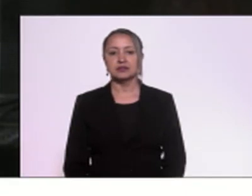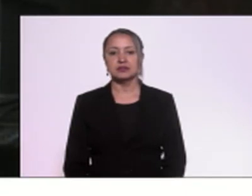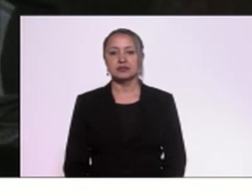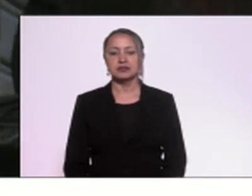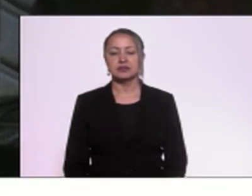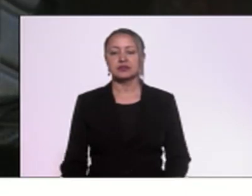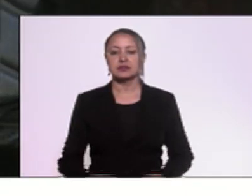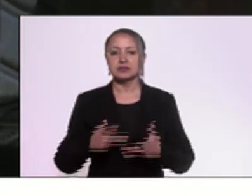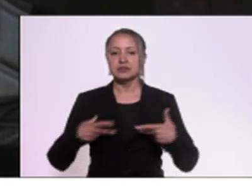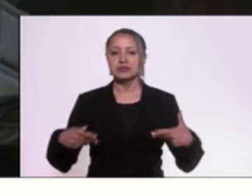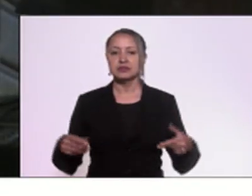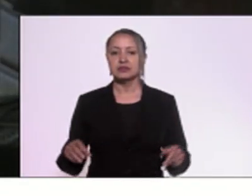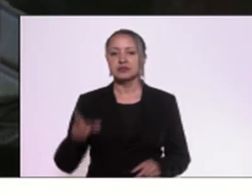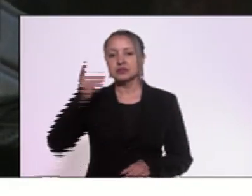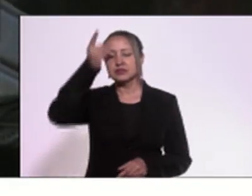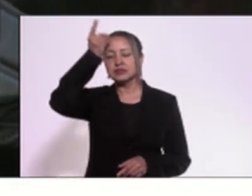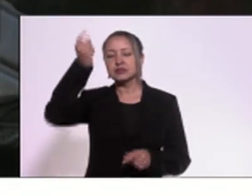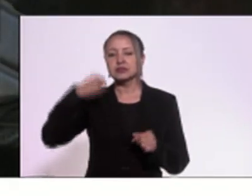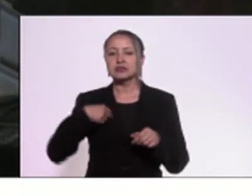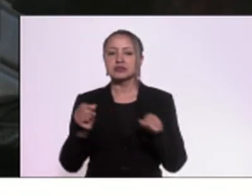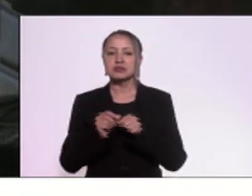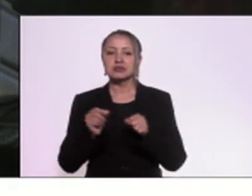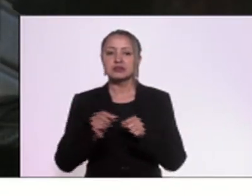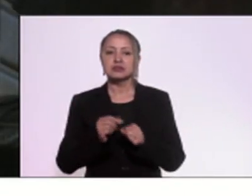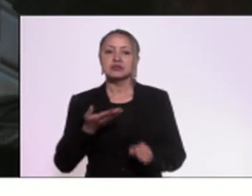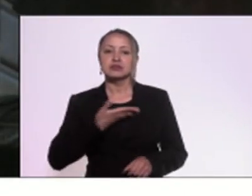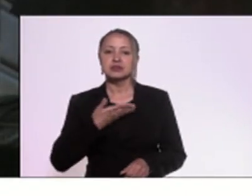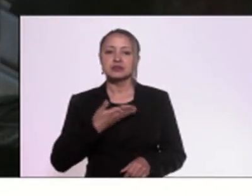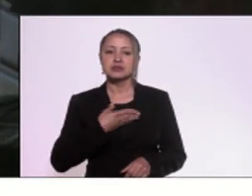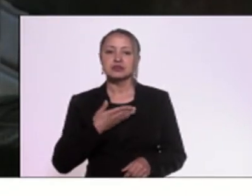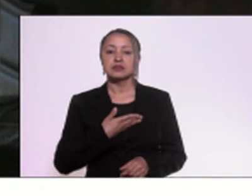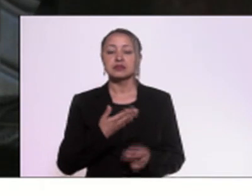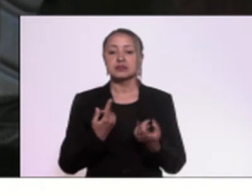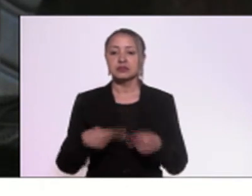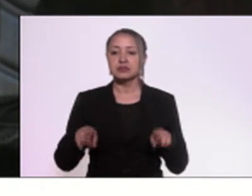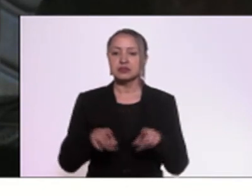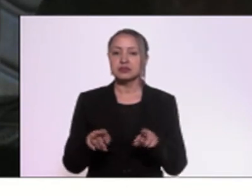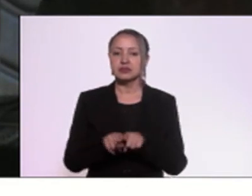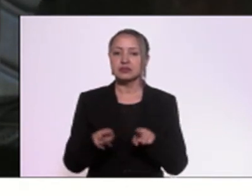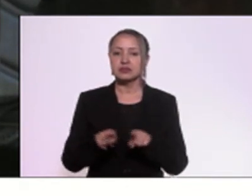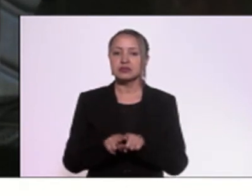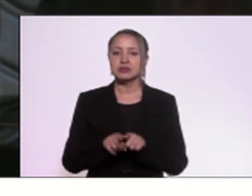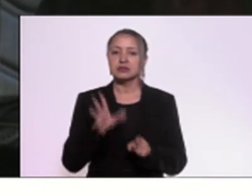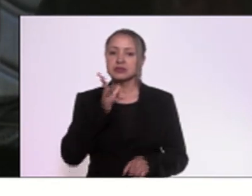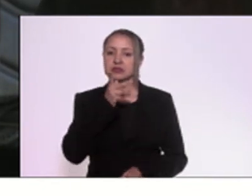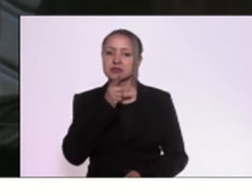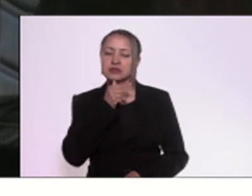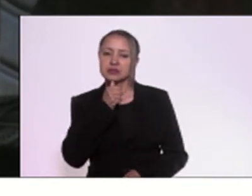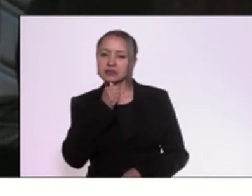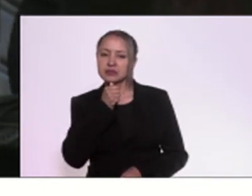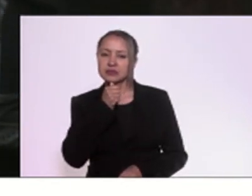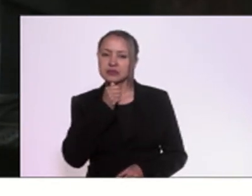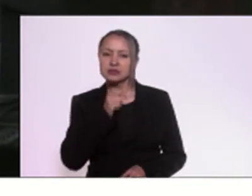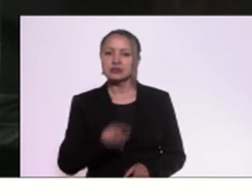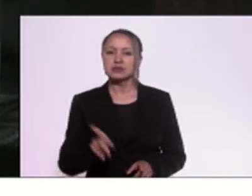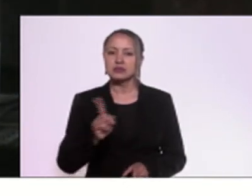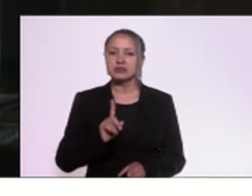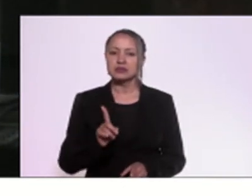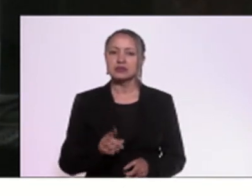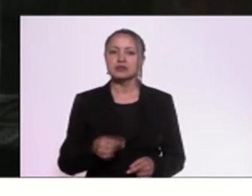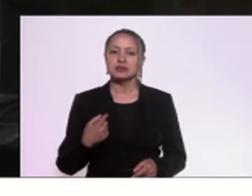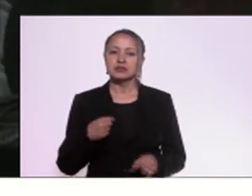nosso sobrevivente Adailton, parabéns por ser sobrevivente, parabéns por transitar nesse que é um dos